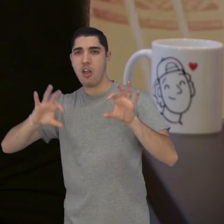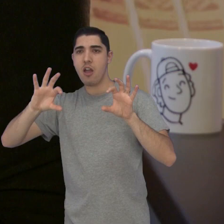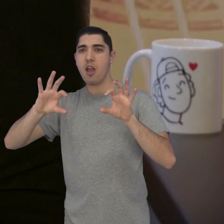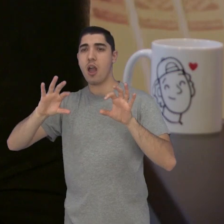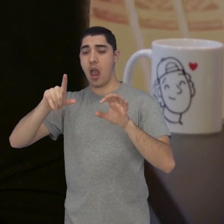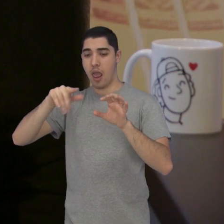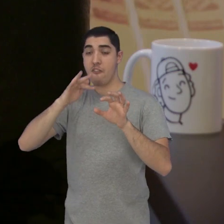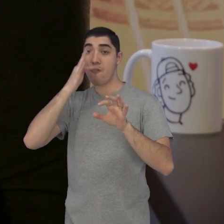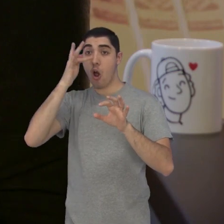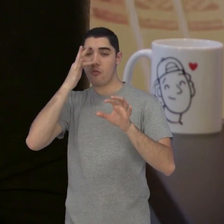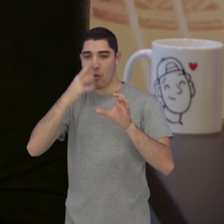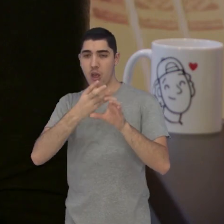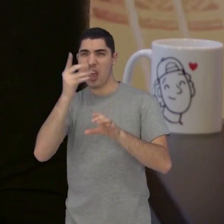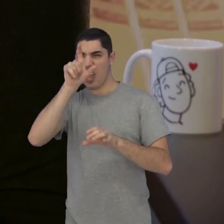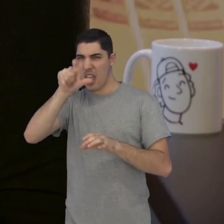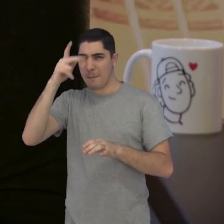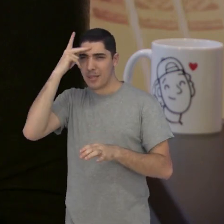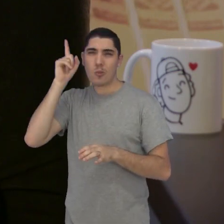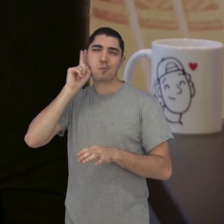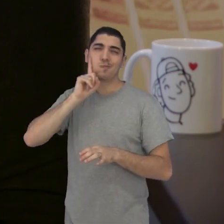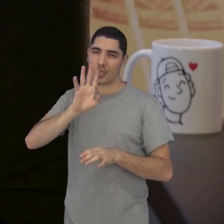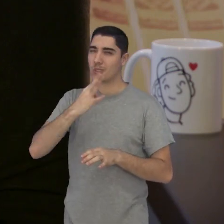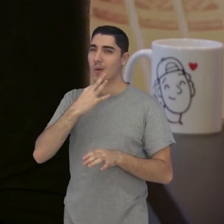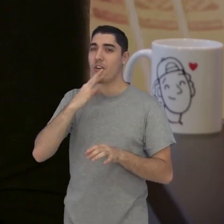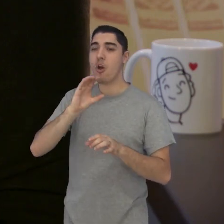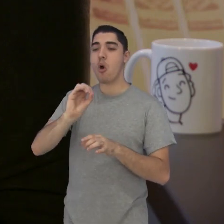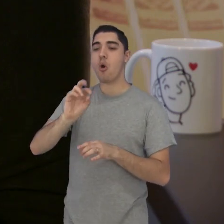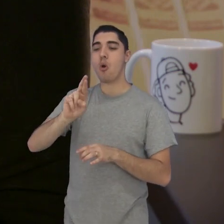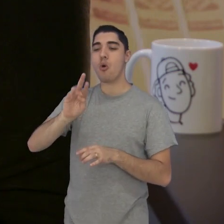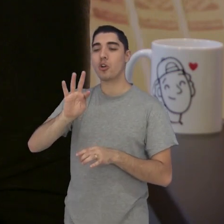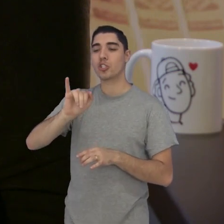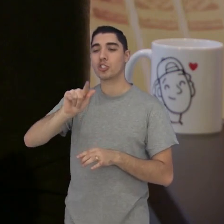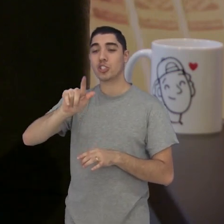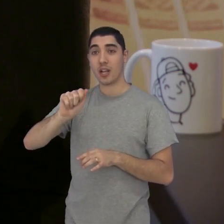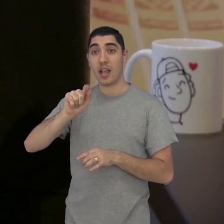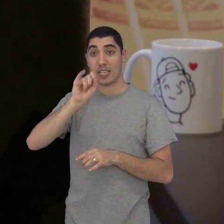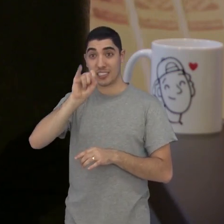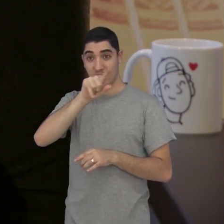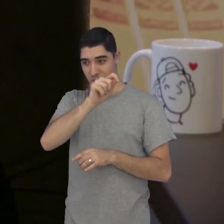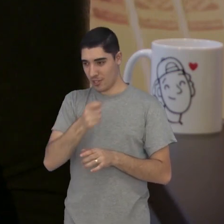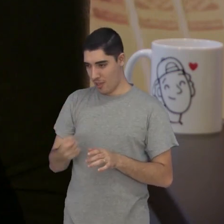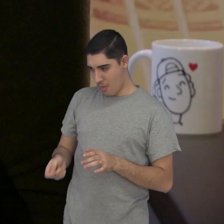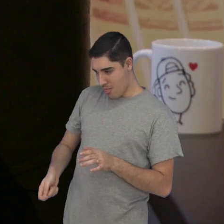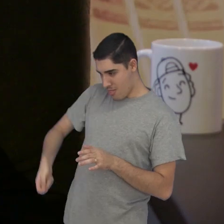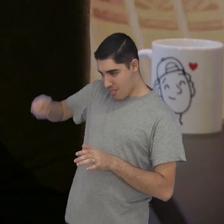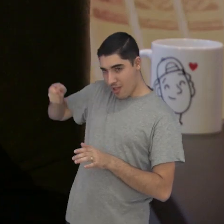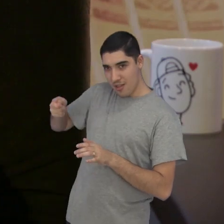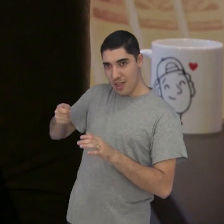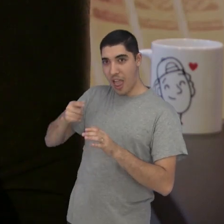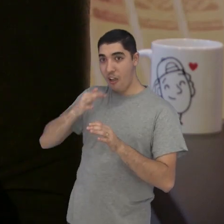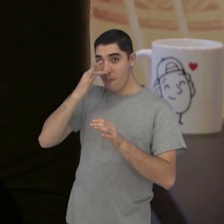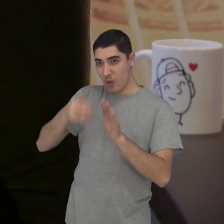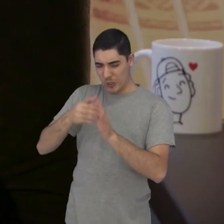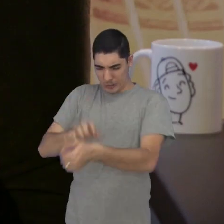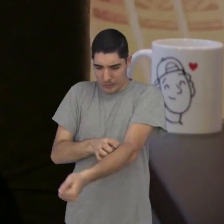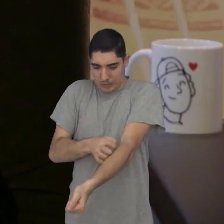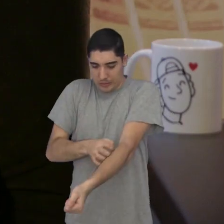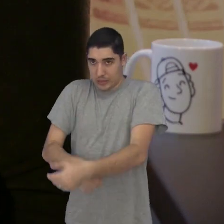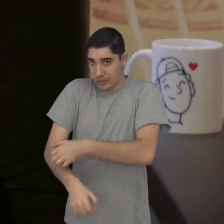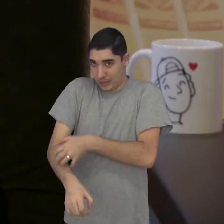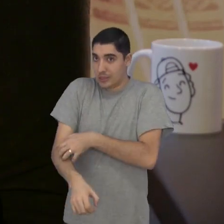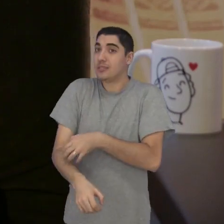ortiga. Você não conhece, mas vou explicar. Quem está em casa mais antigo sabe. Folha de ortiga, uma folha que se você passar assim, coça, que nossa